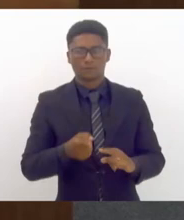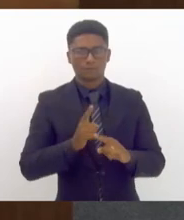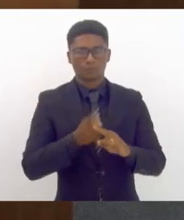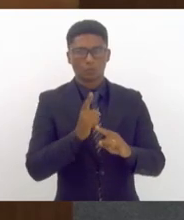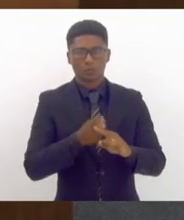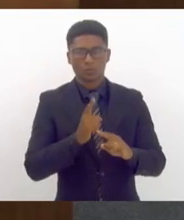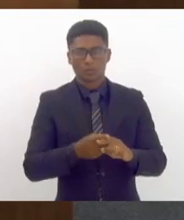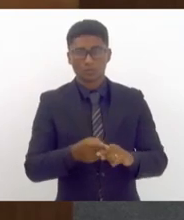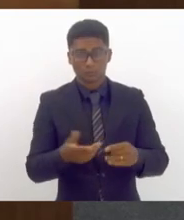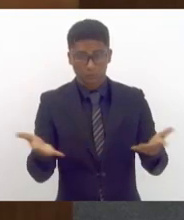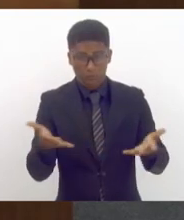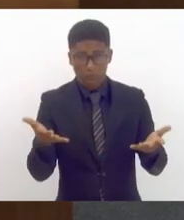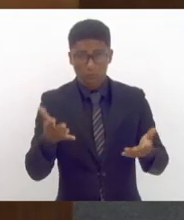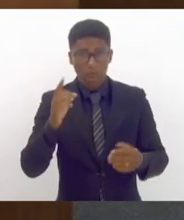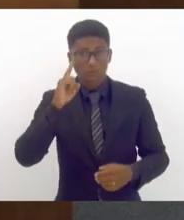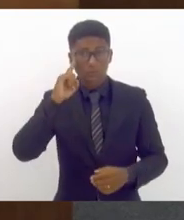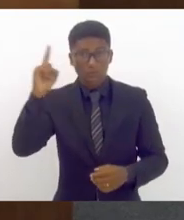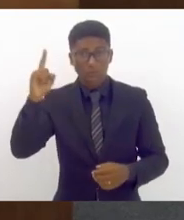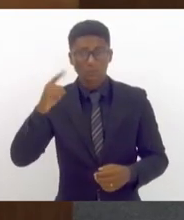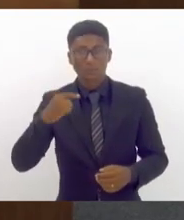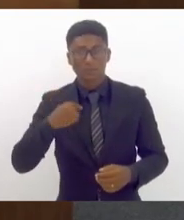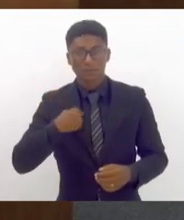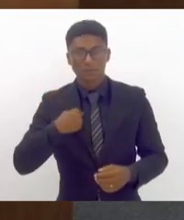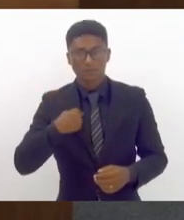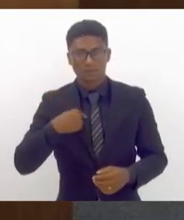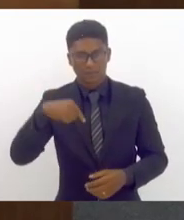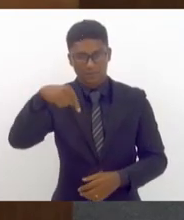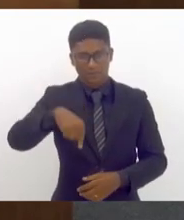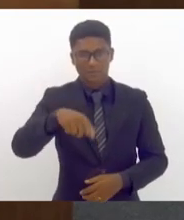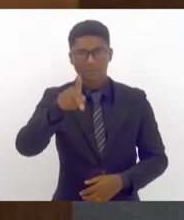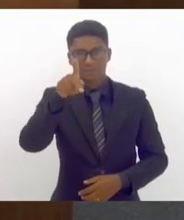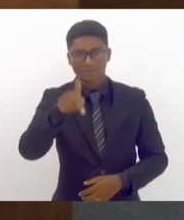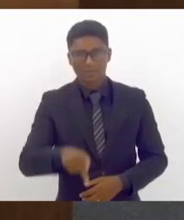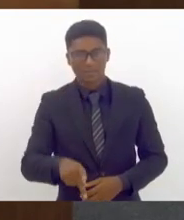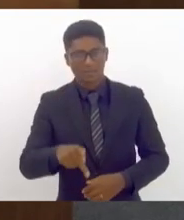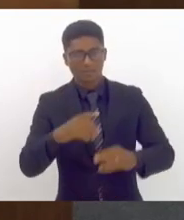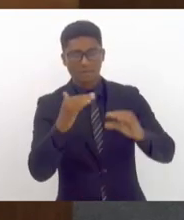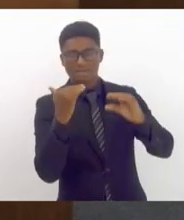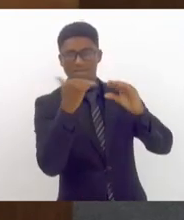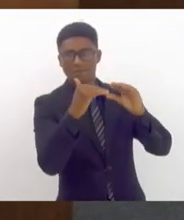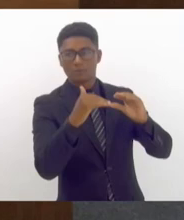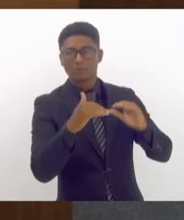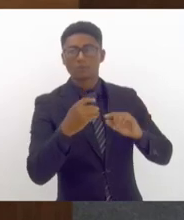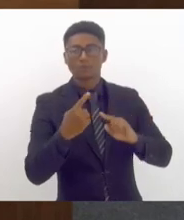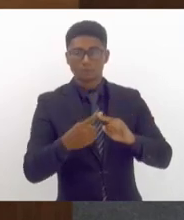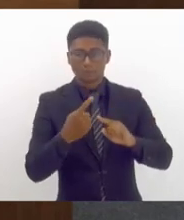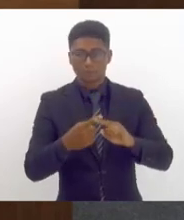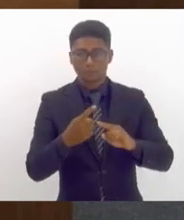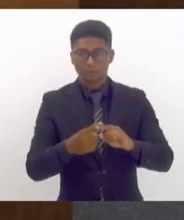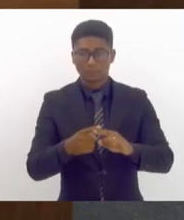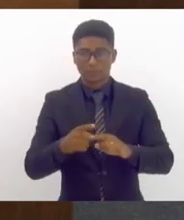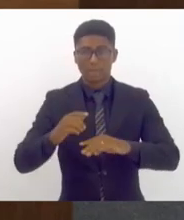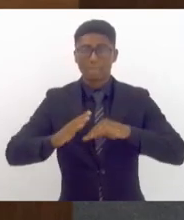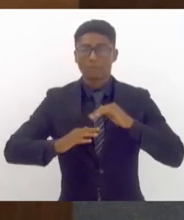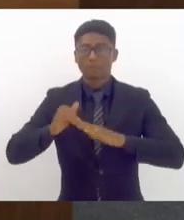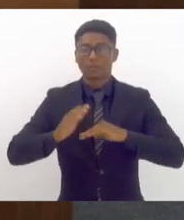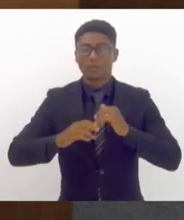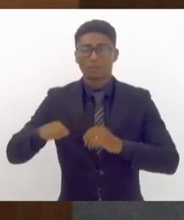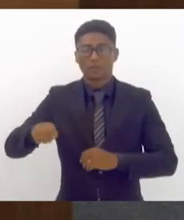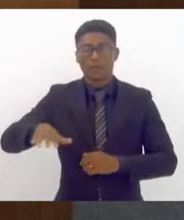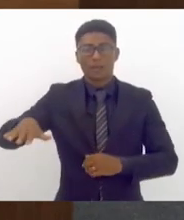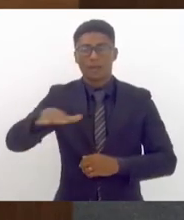mesmo dia que eu encaminho para a presidência dessa casa um manifesto organizado por profissionais de